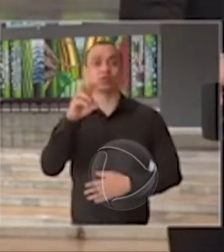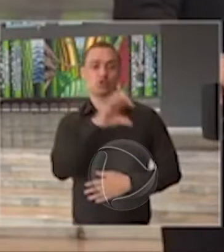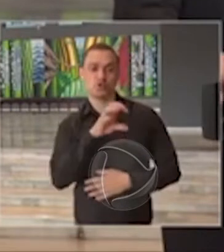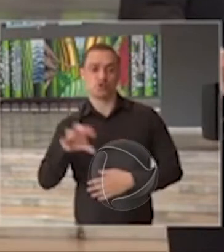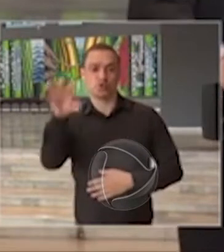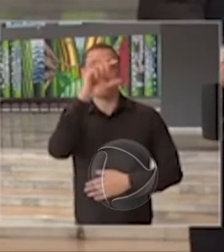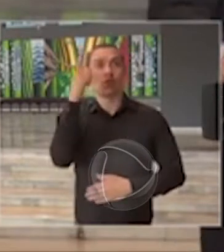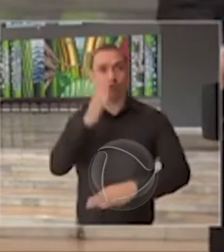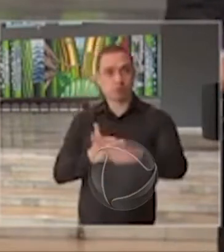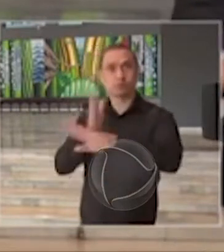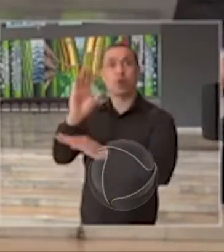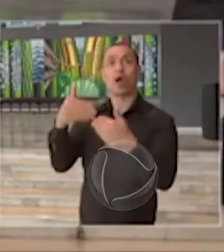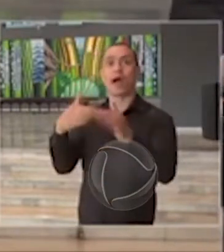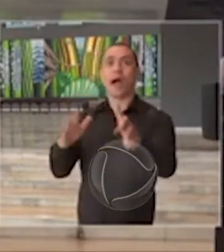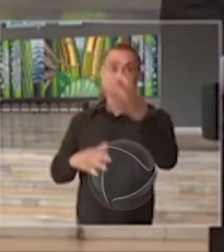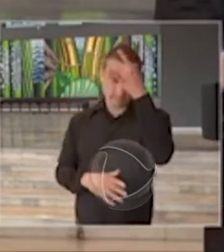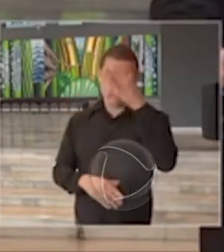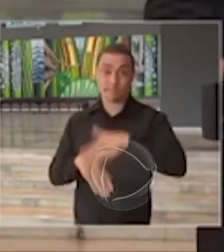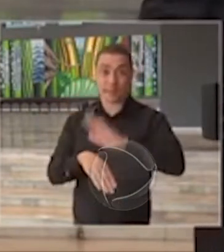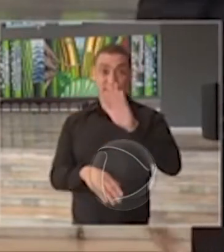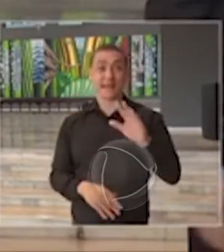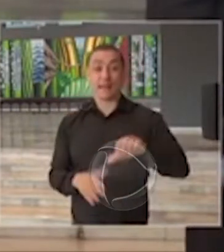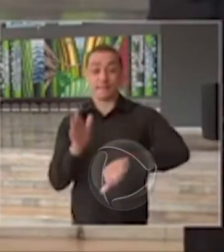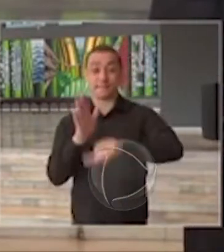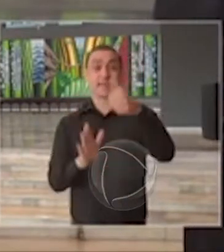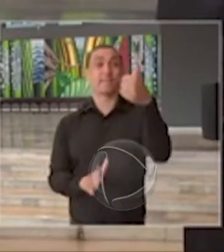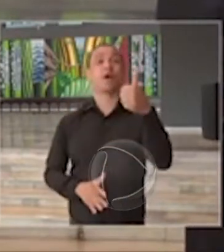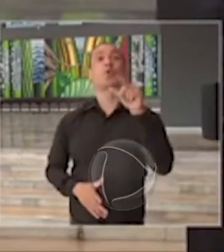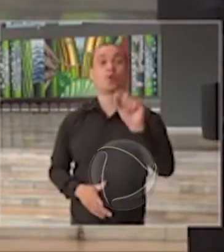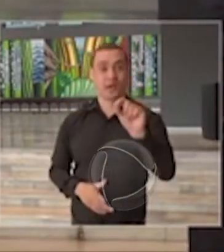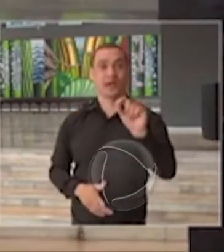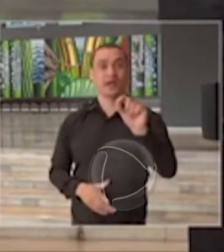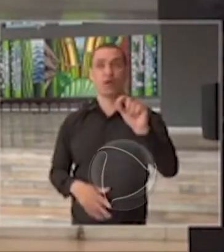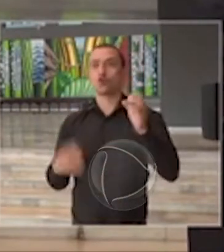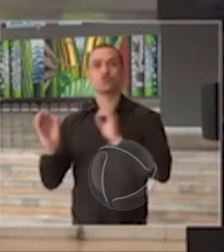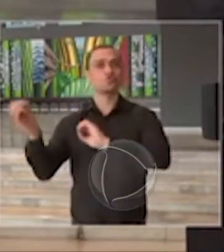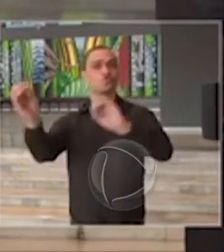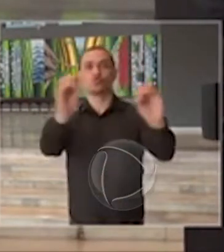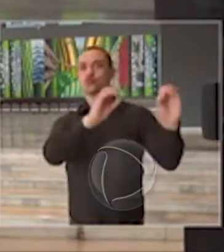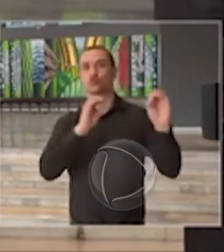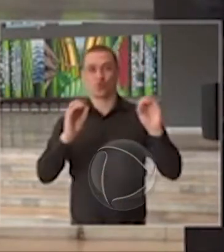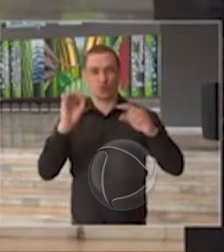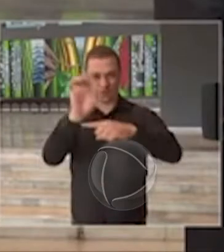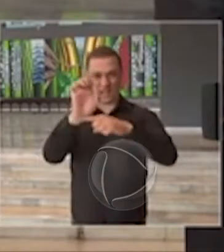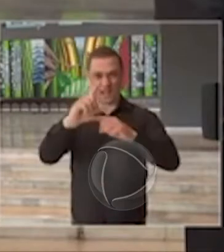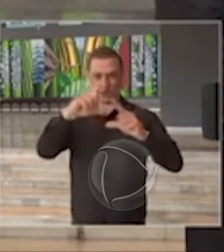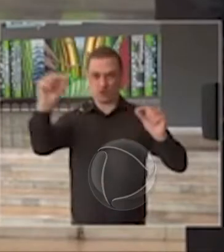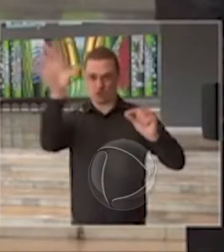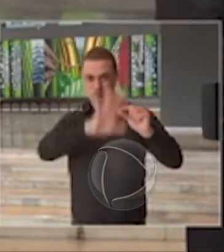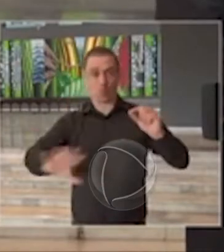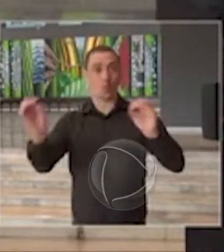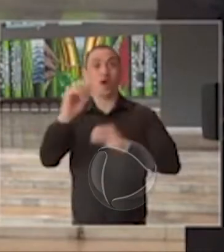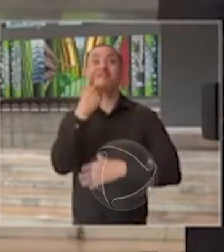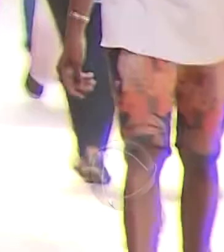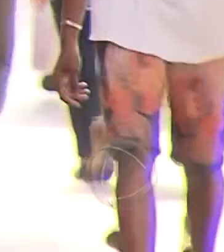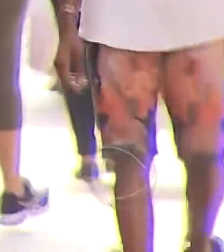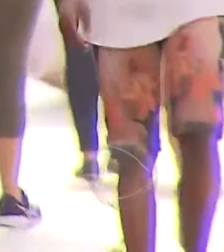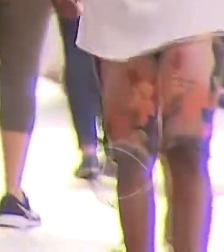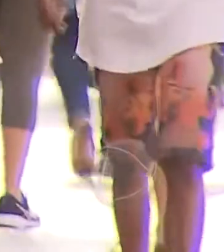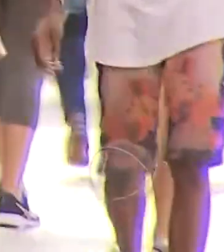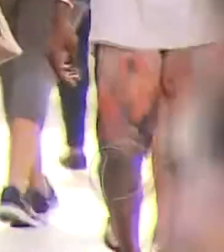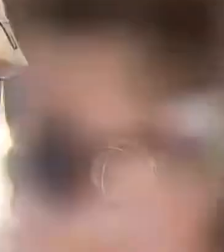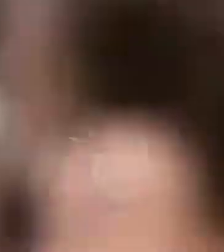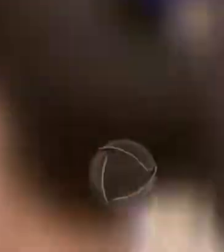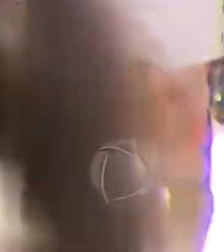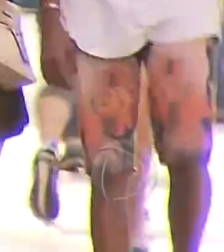de abertura consciente e pela primeira vez nenhuma região do estado de são paulo fica no vermelho